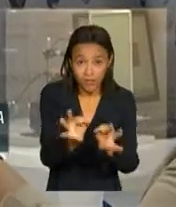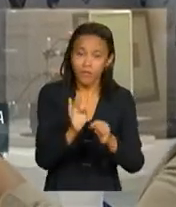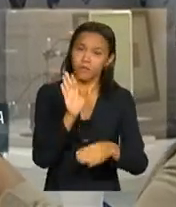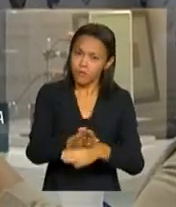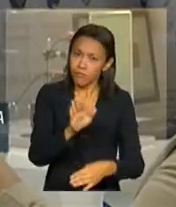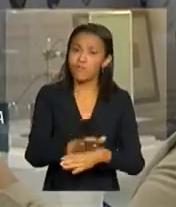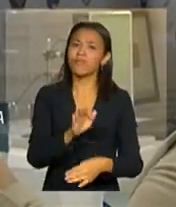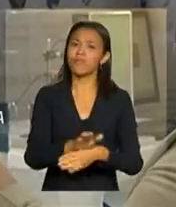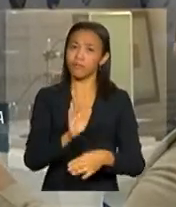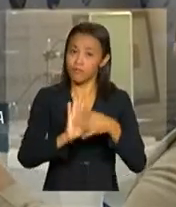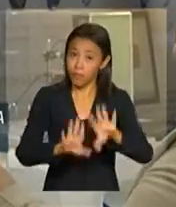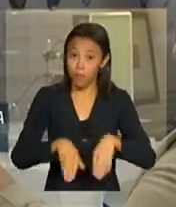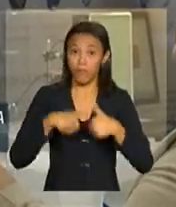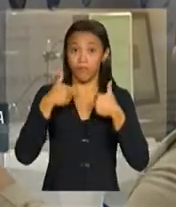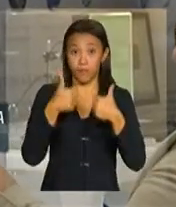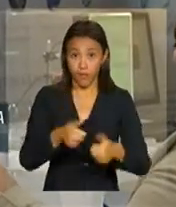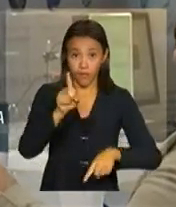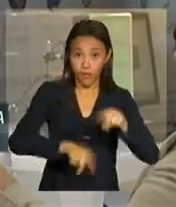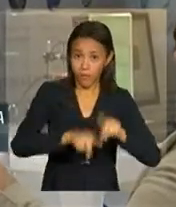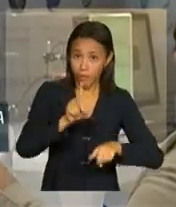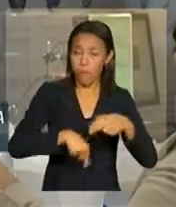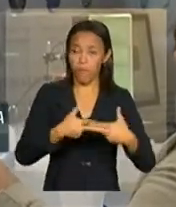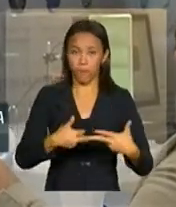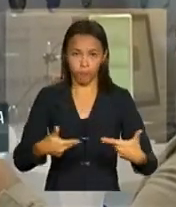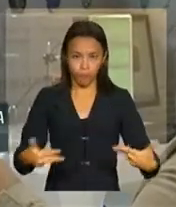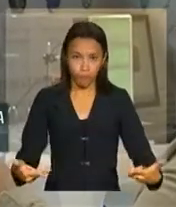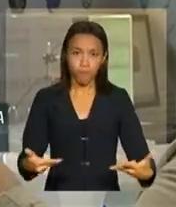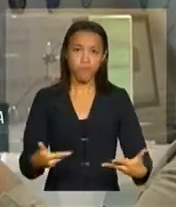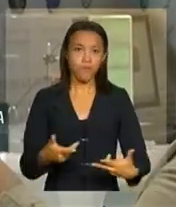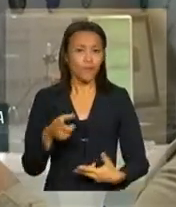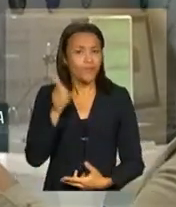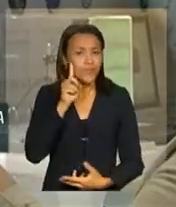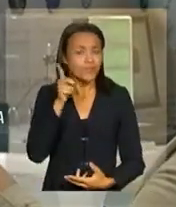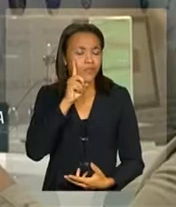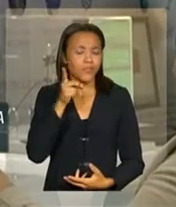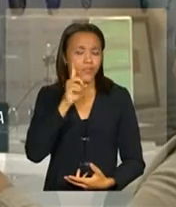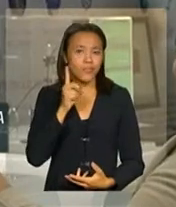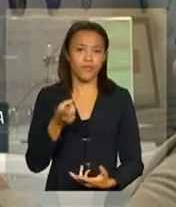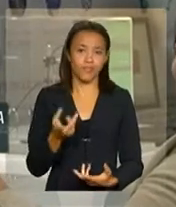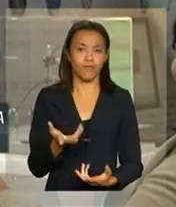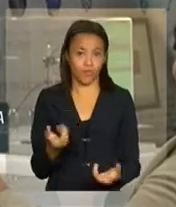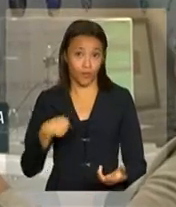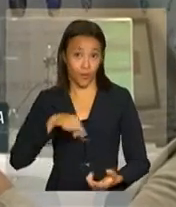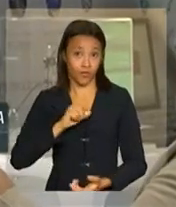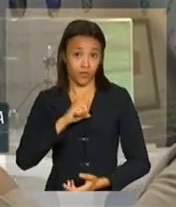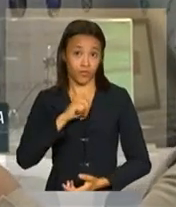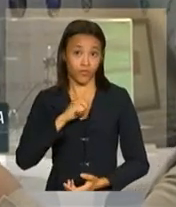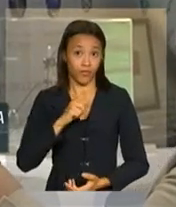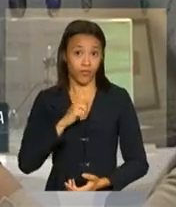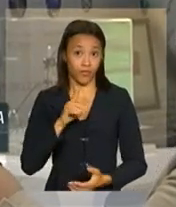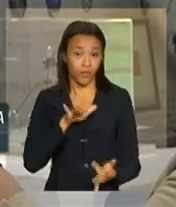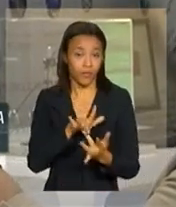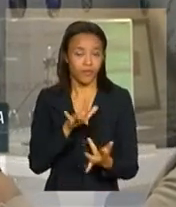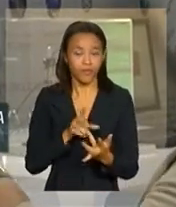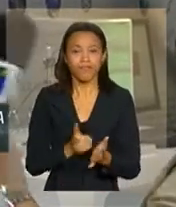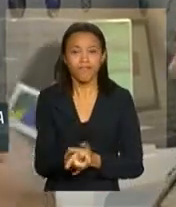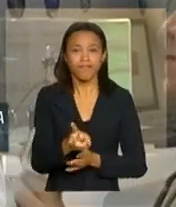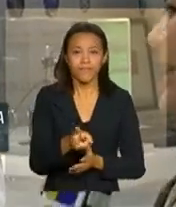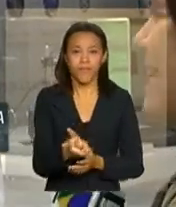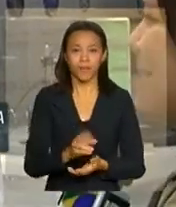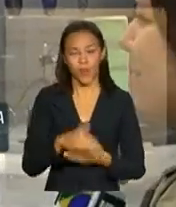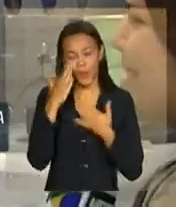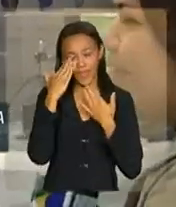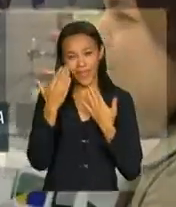ajudando na melhoria dos produtos do nosso dia a dia, dessas coisas com que nós temos contato diário.